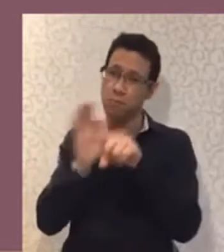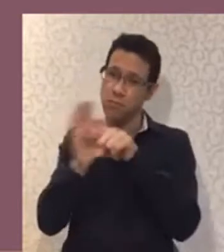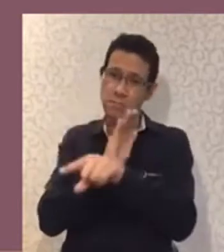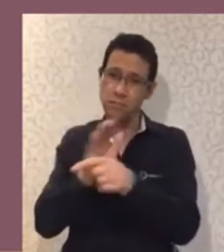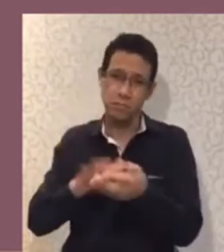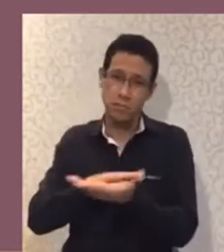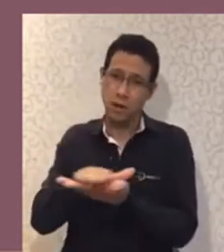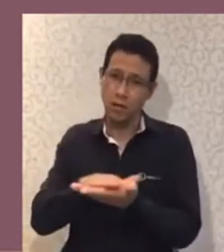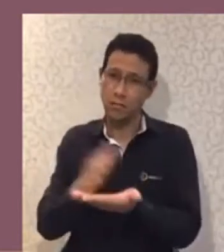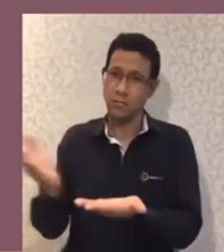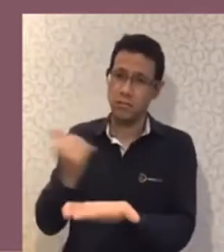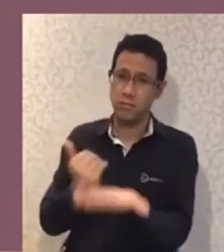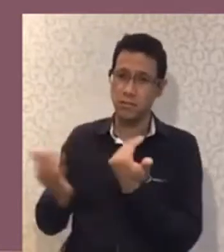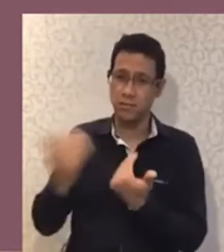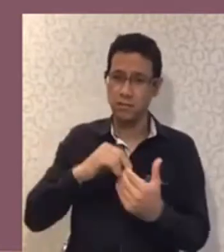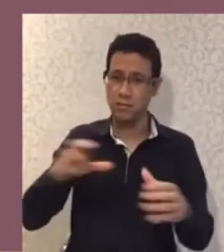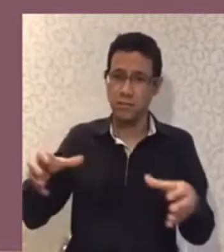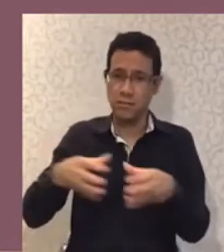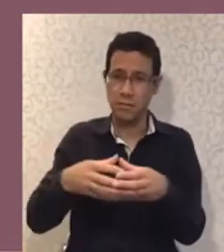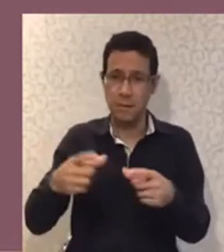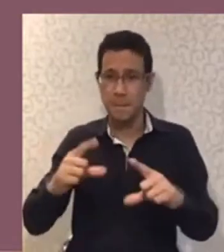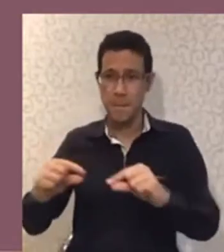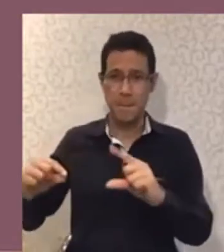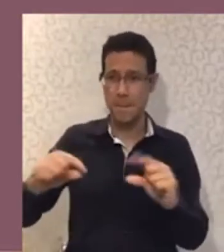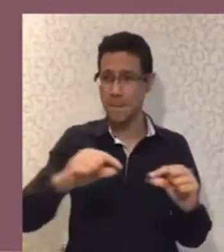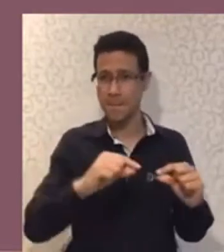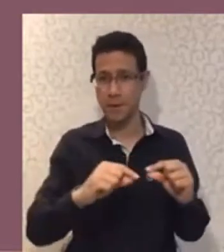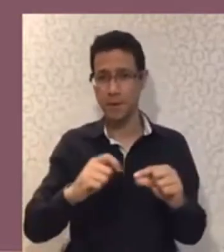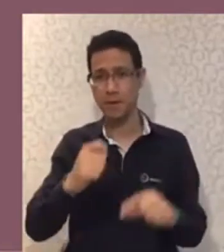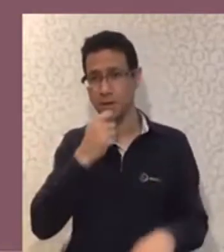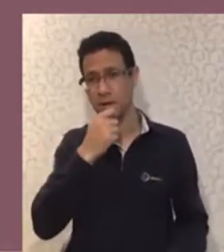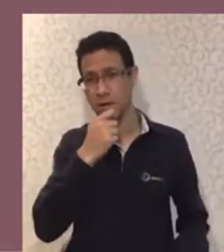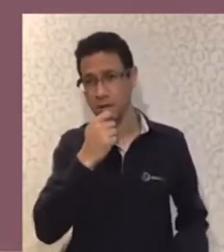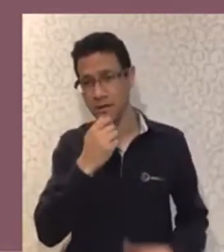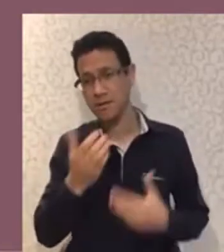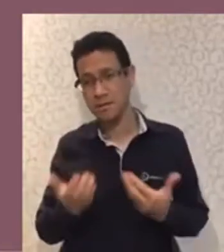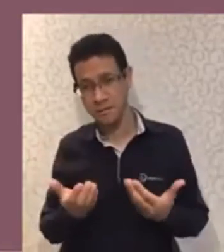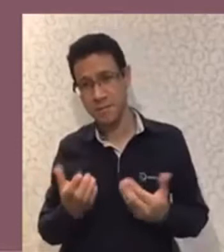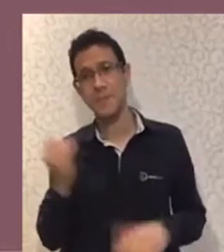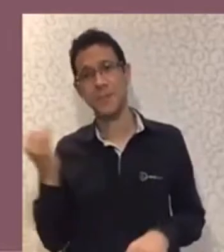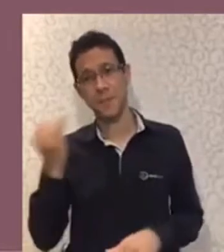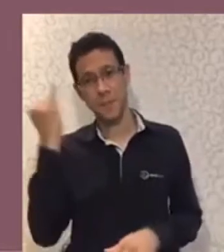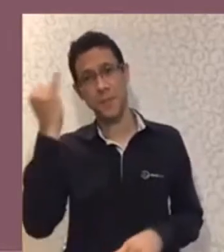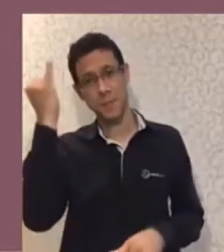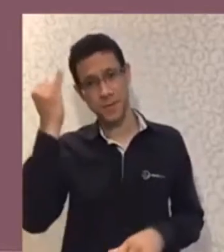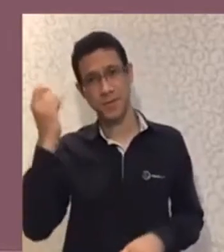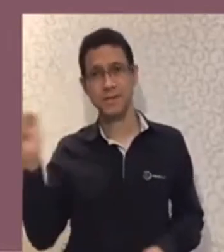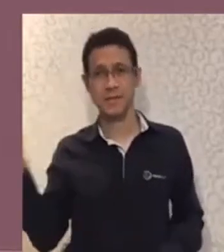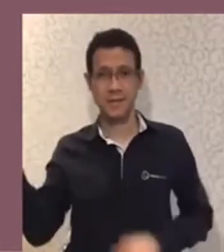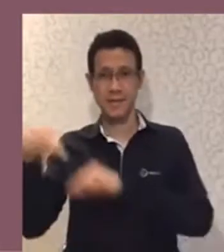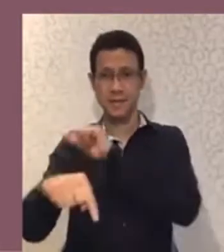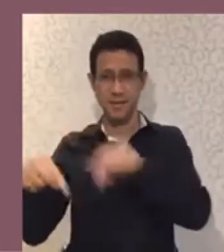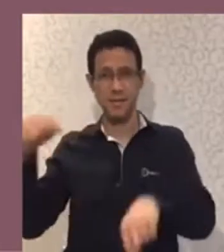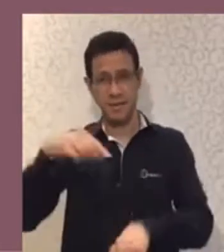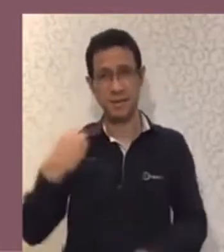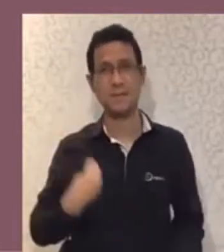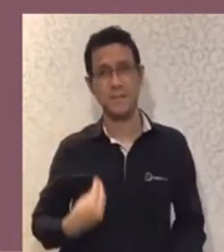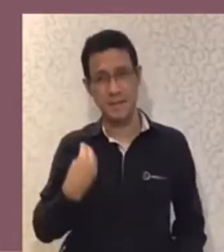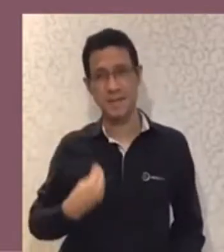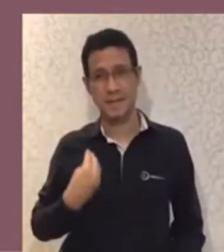debate, que é uma coisa que é importante ter presente, né?